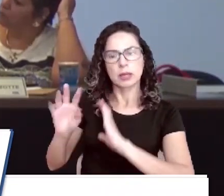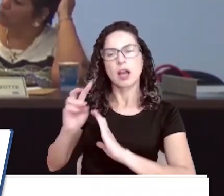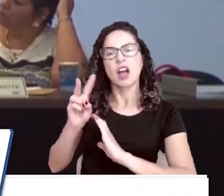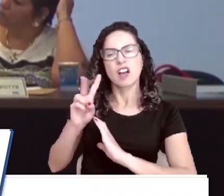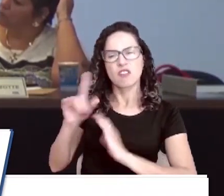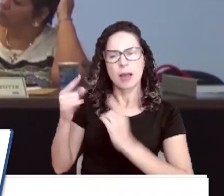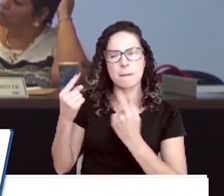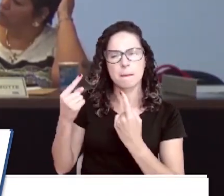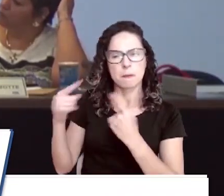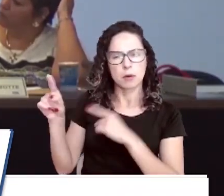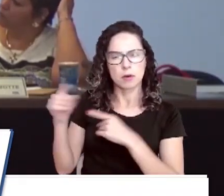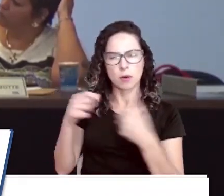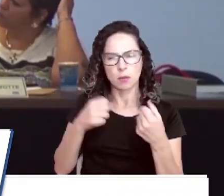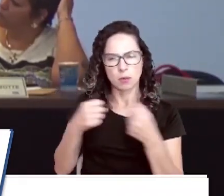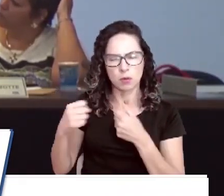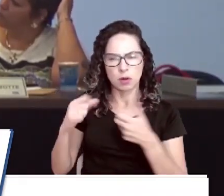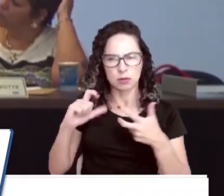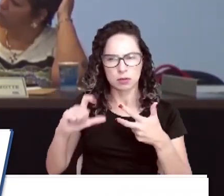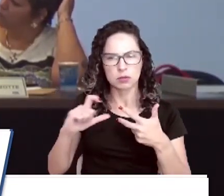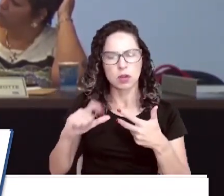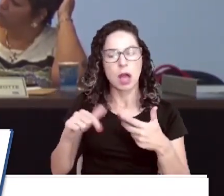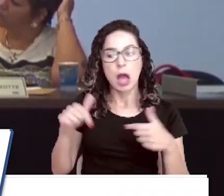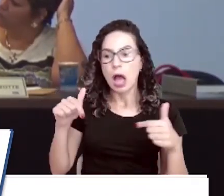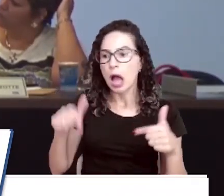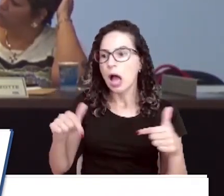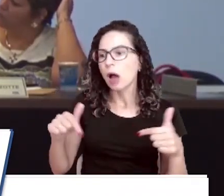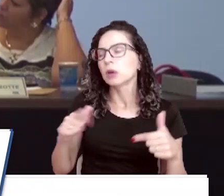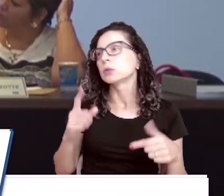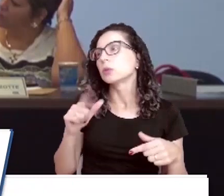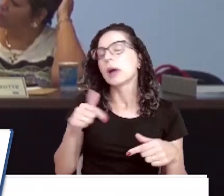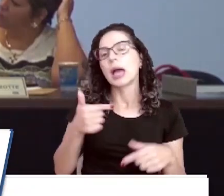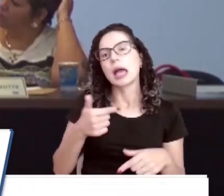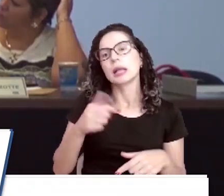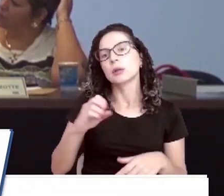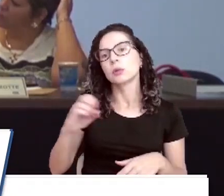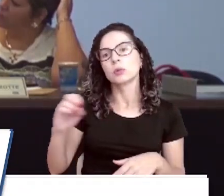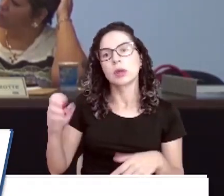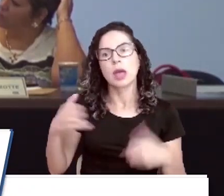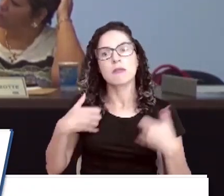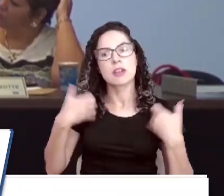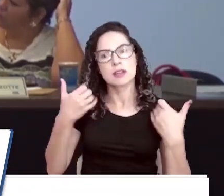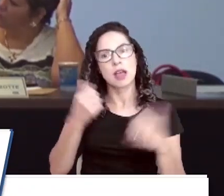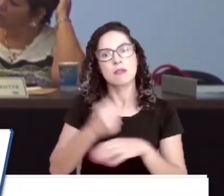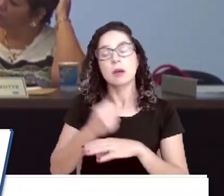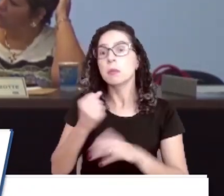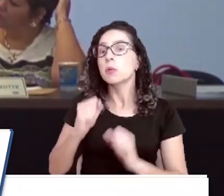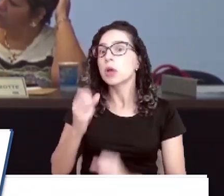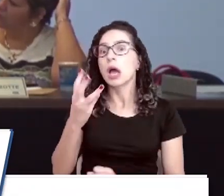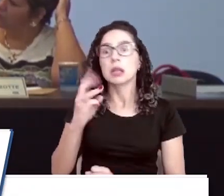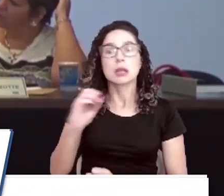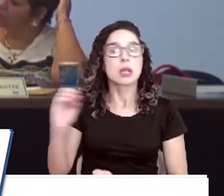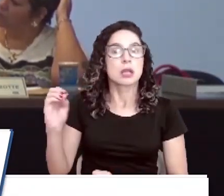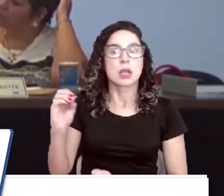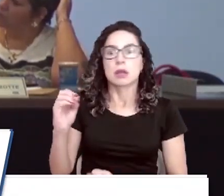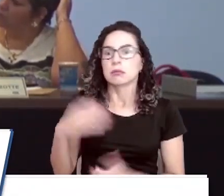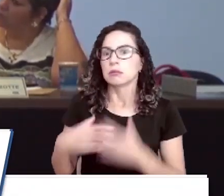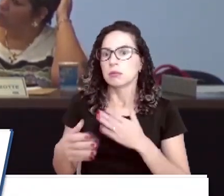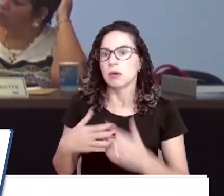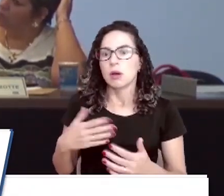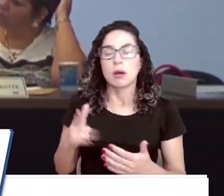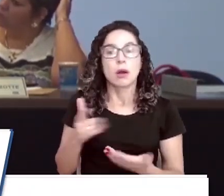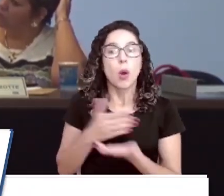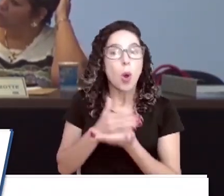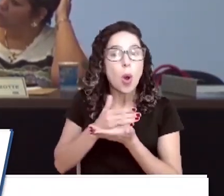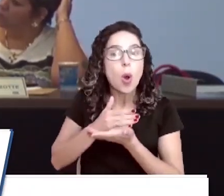ao Poder Executivo. É um momento, não é porque eu 200 anos de Franca, poderia ser 300, mas desde o início